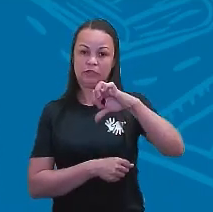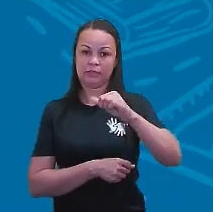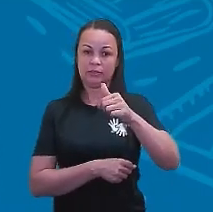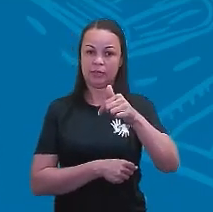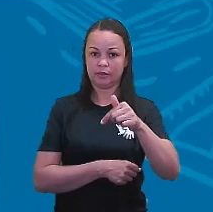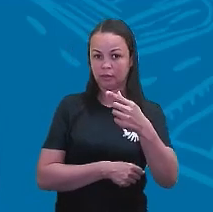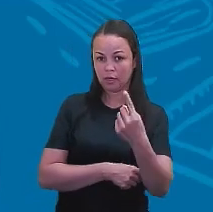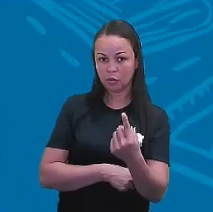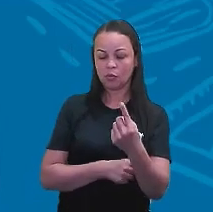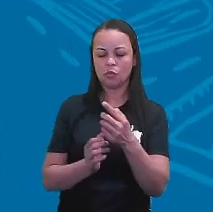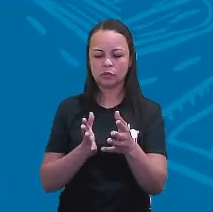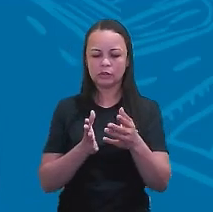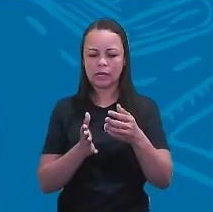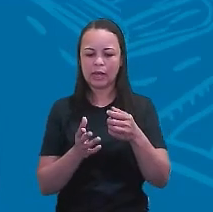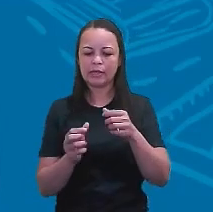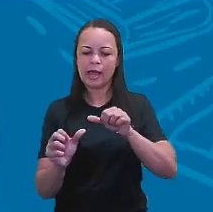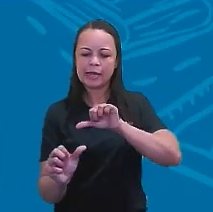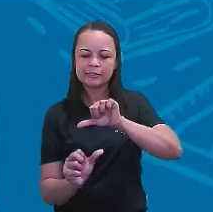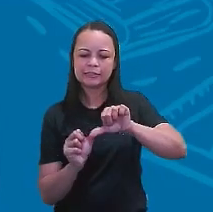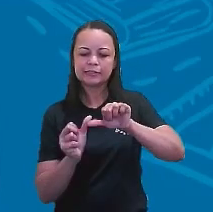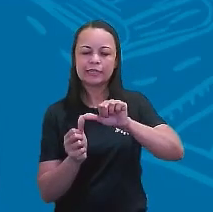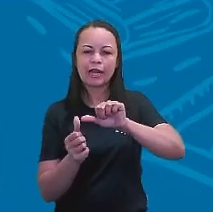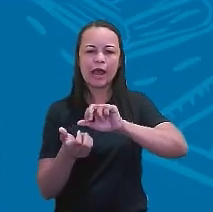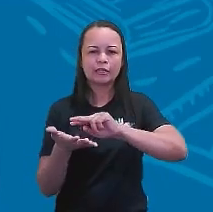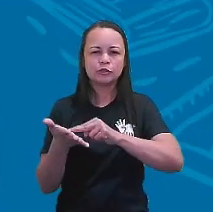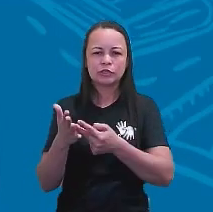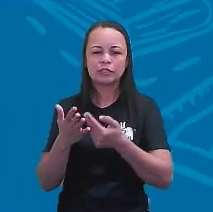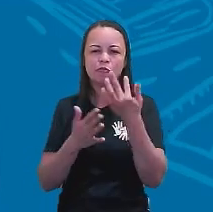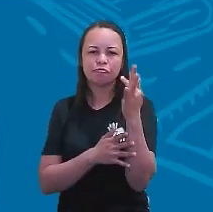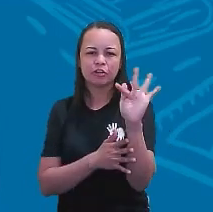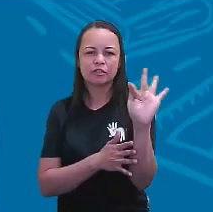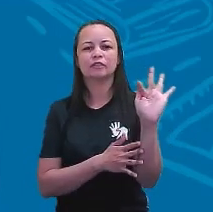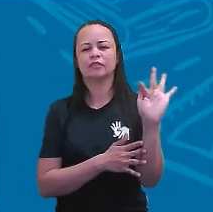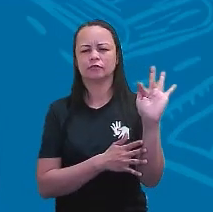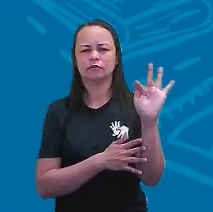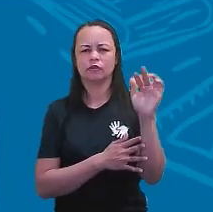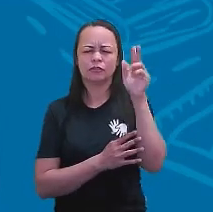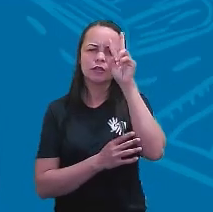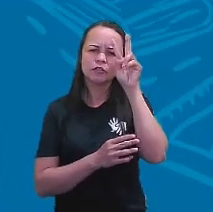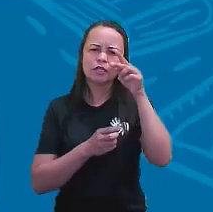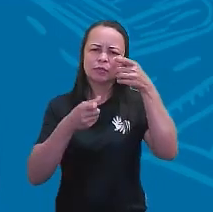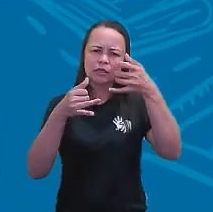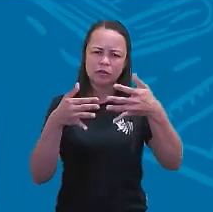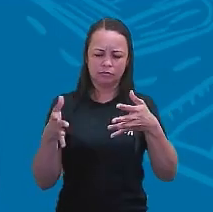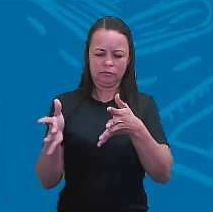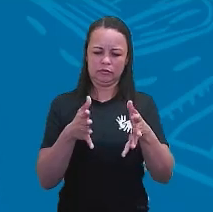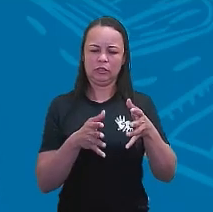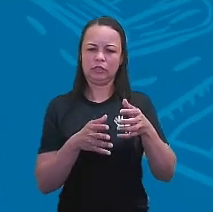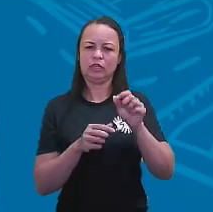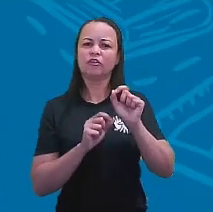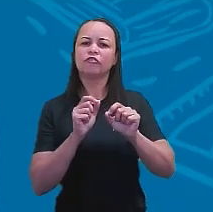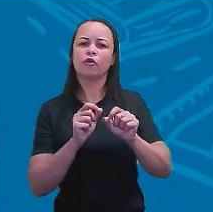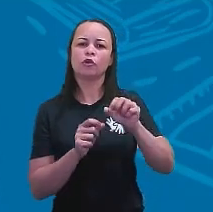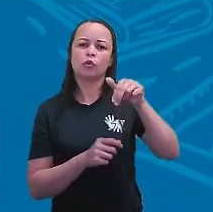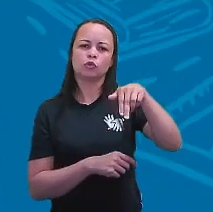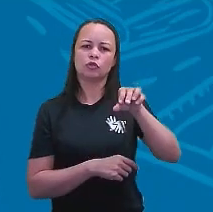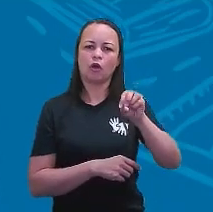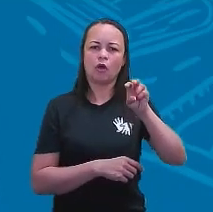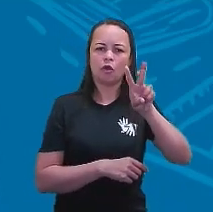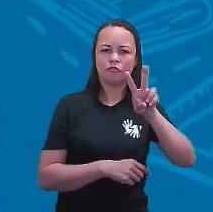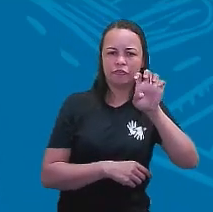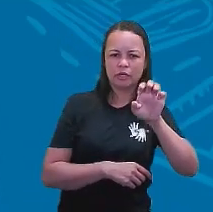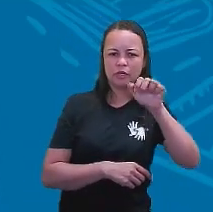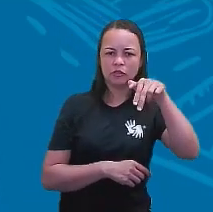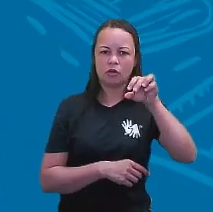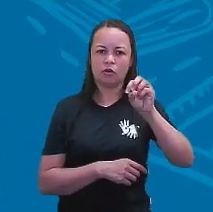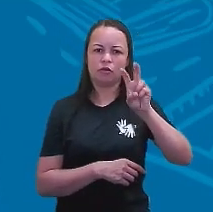sai a tradução francesa. Vocês lembram que eu falei de uma das publicações dele, que foi o Nove Novena? Exatamente,